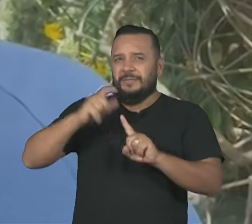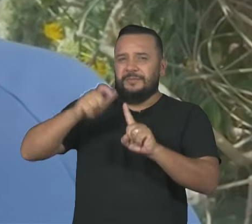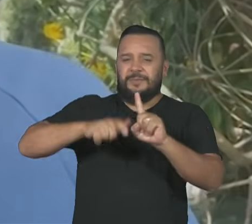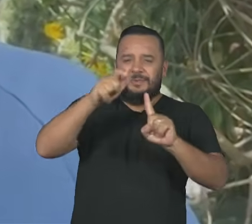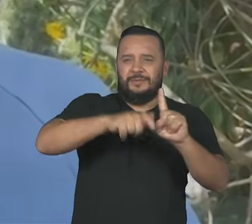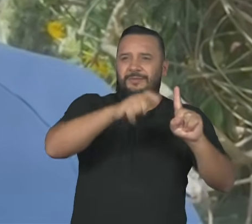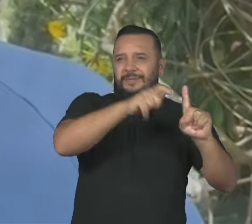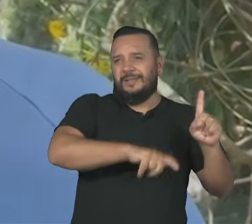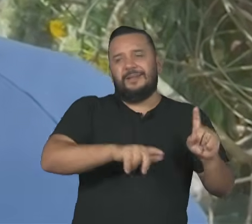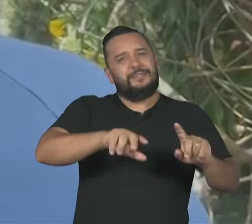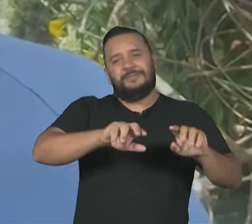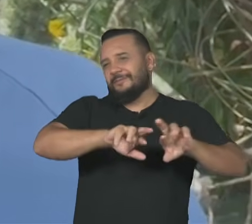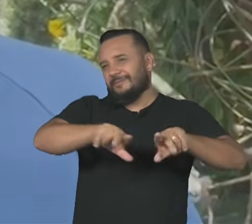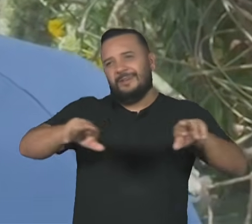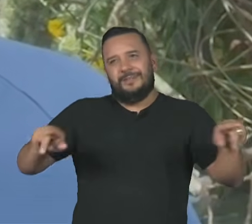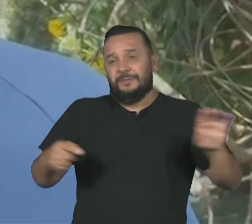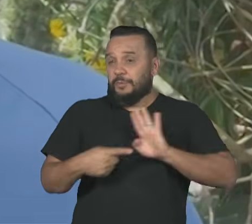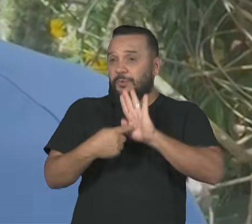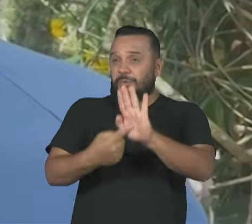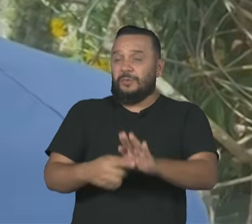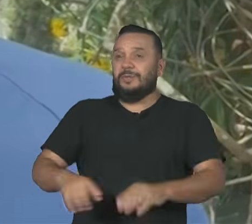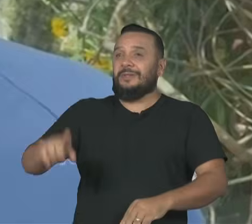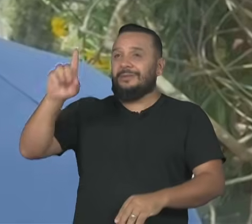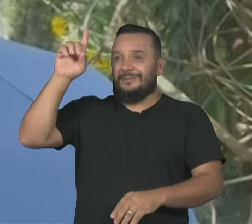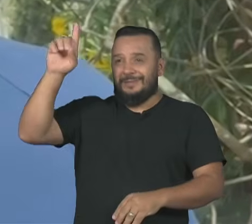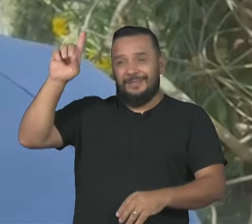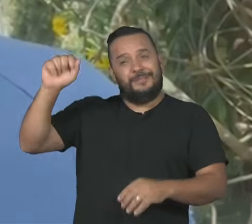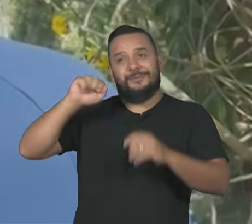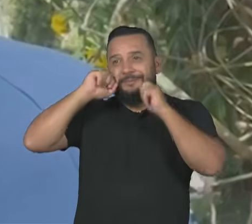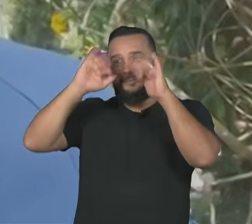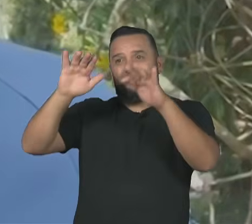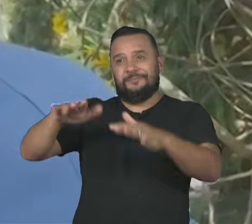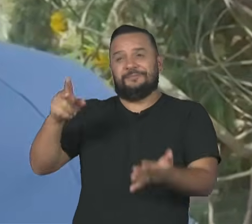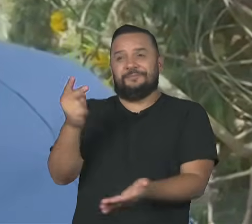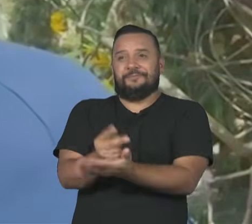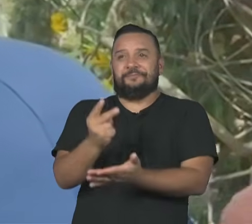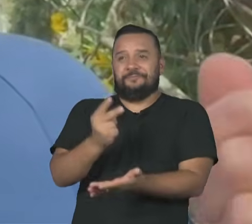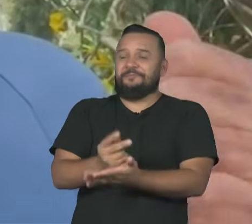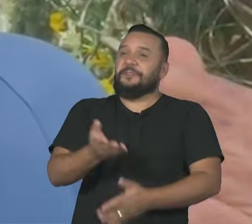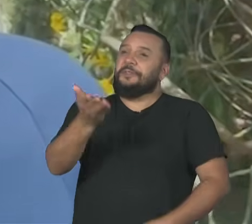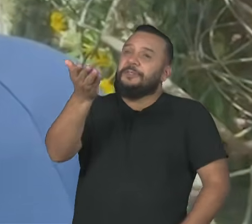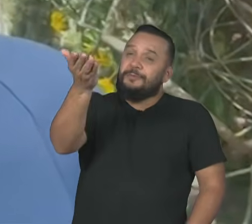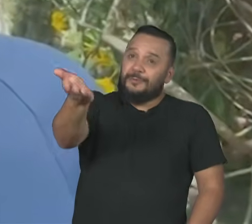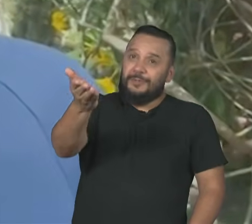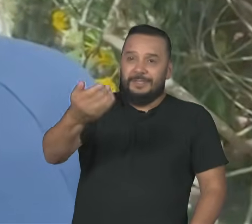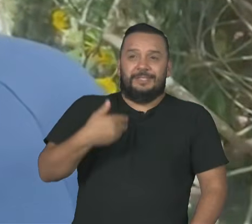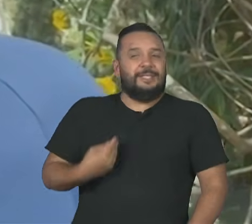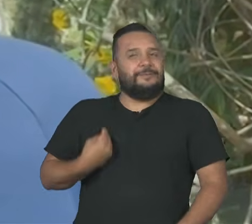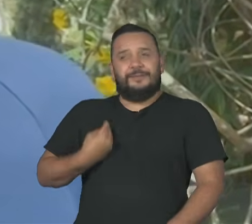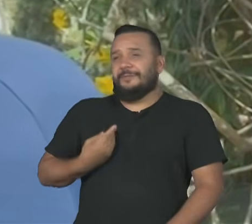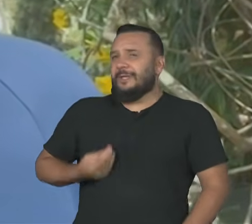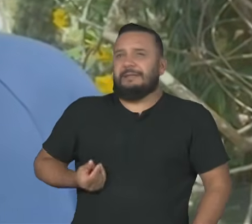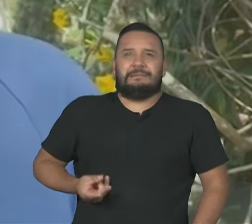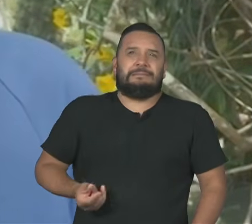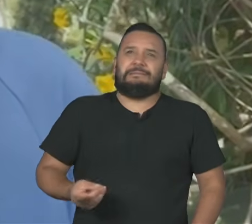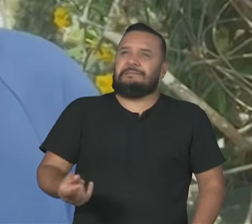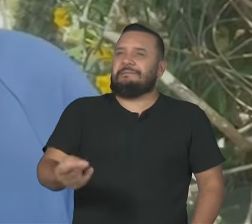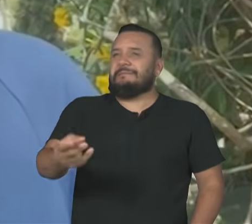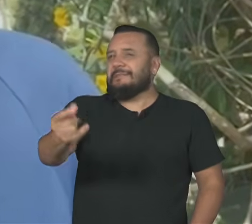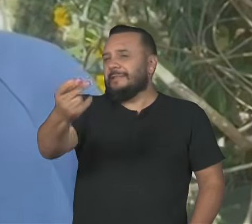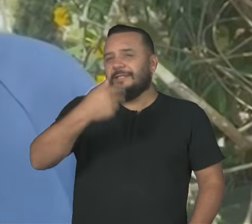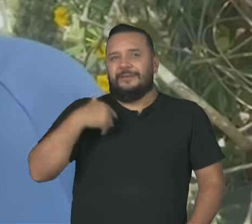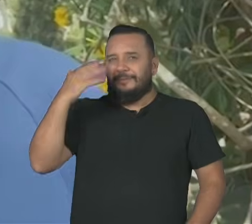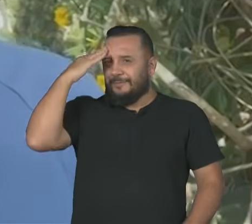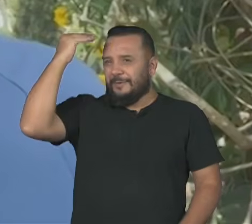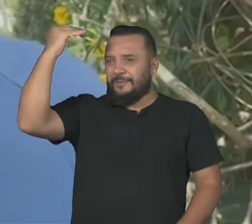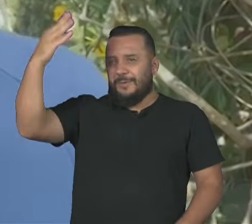você representou. Então, que Deus te ilumine sempre, permitindo que você esteja conosco por muito tempo, ainda